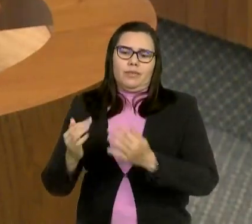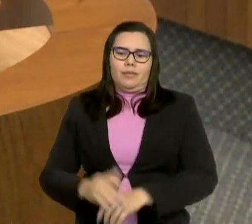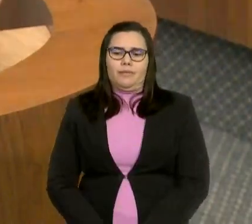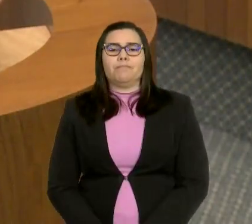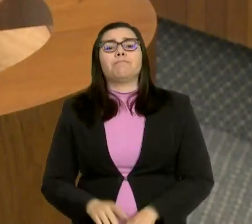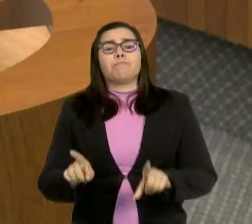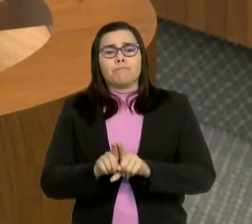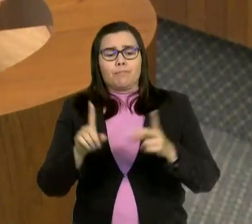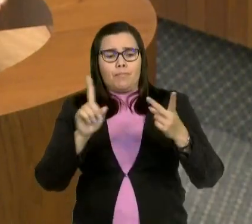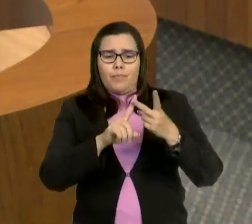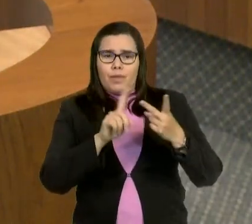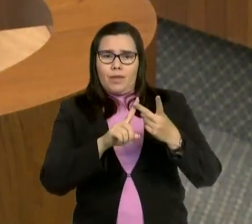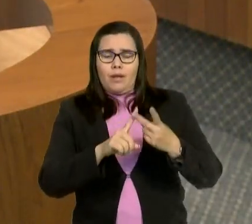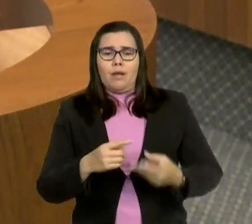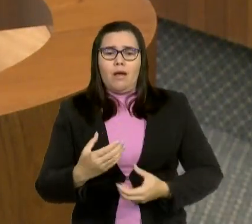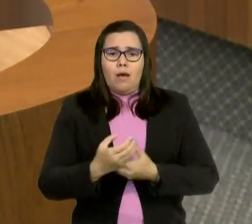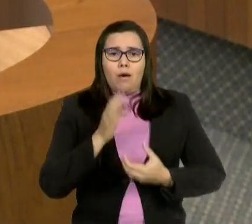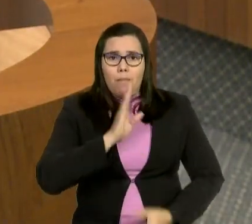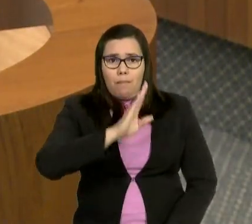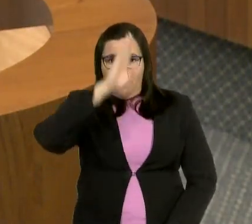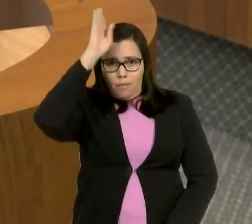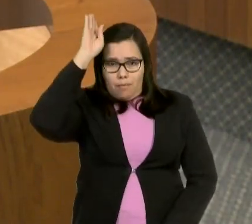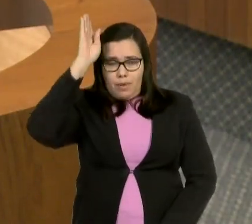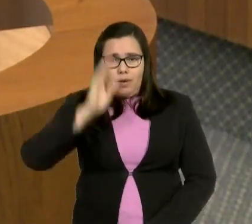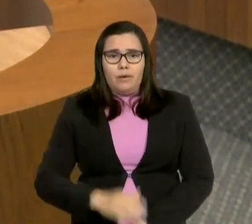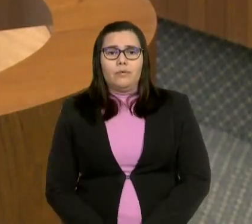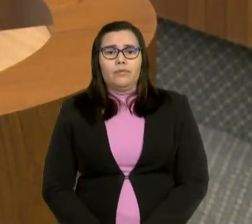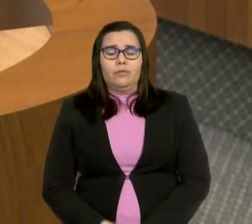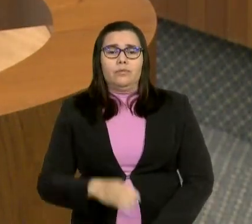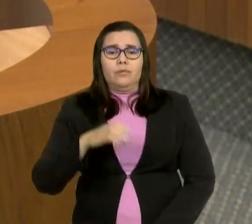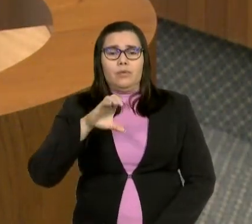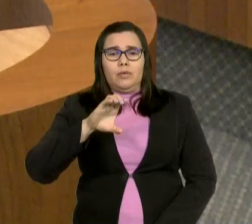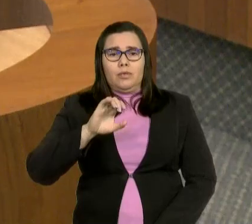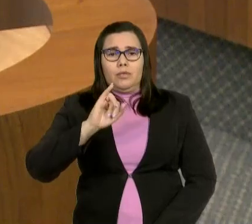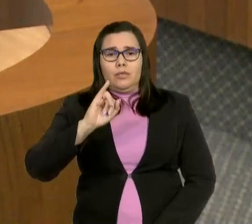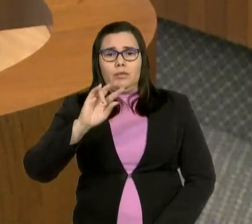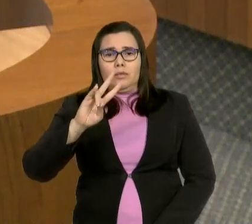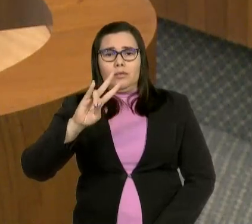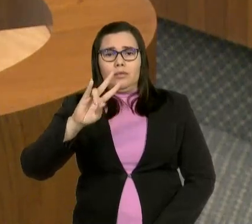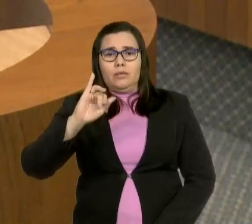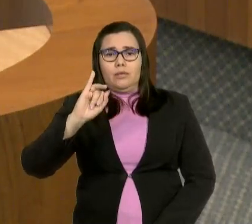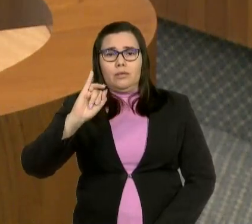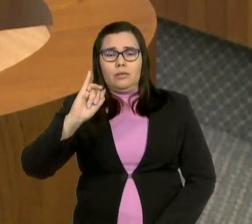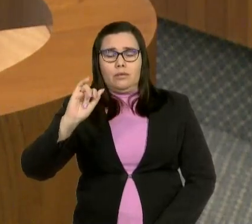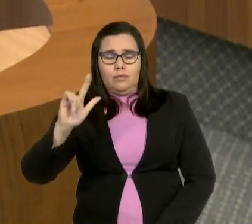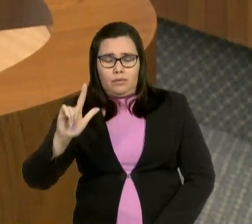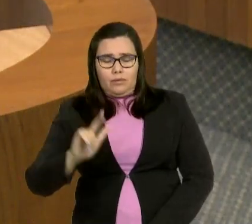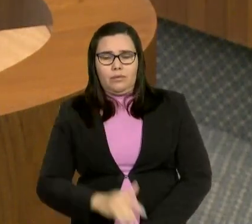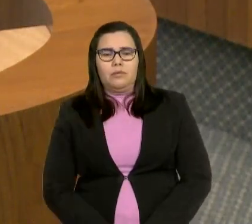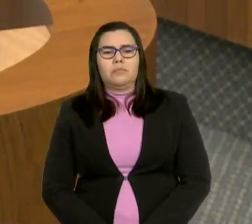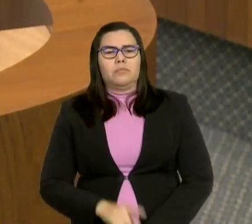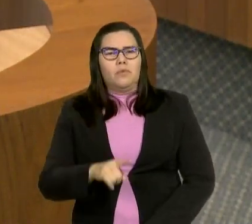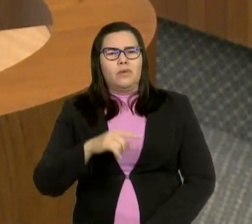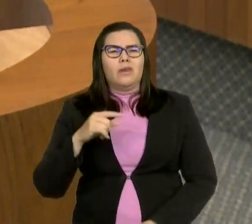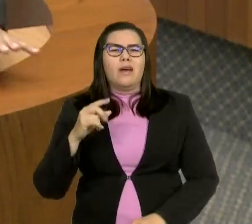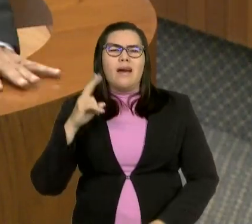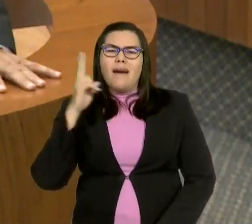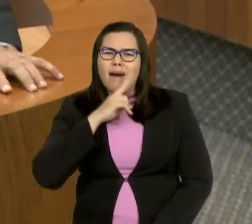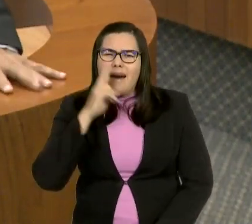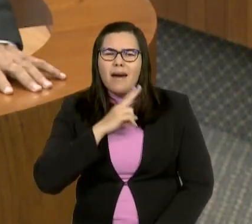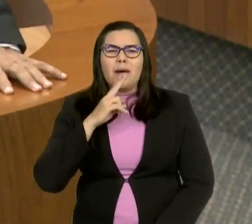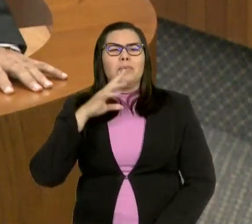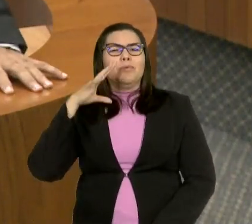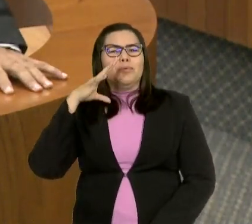civis, pelo relevante trabalho, pelo ato de heroísmo, pela presteza, rapidez,